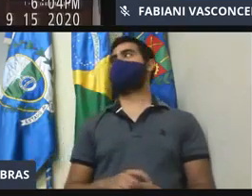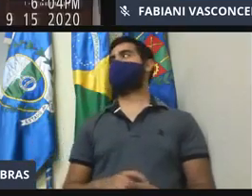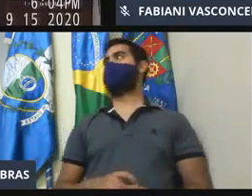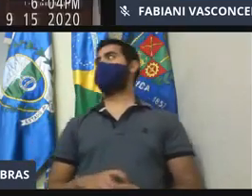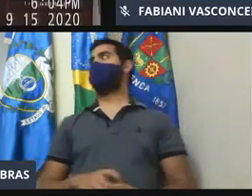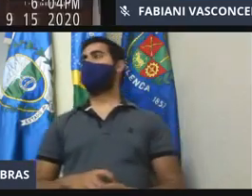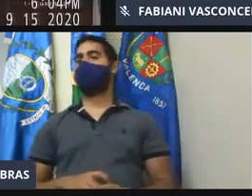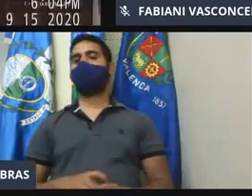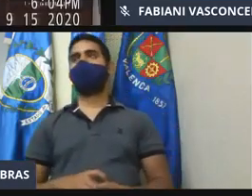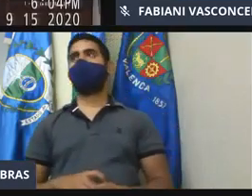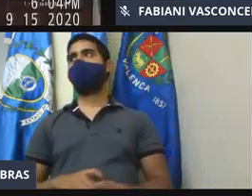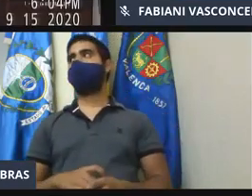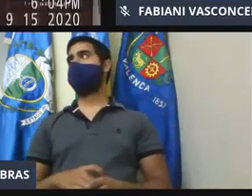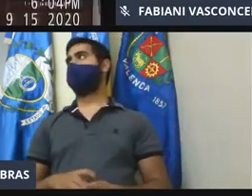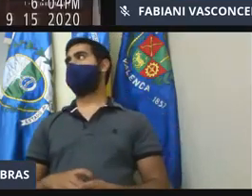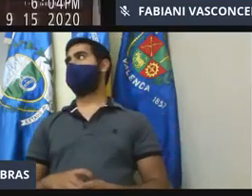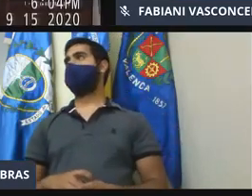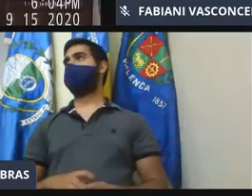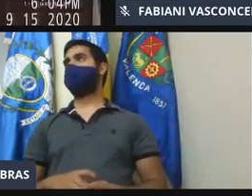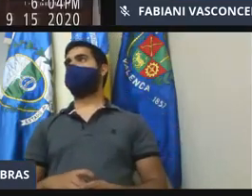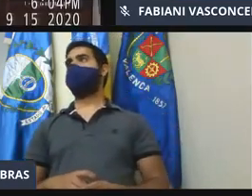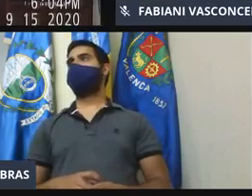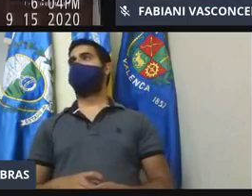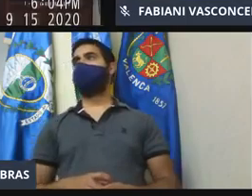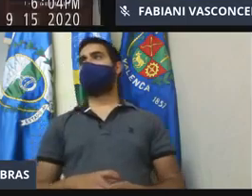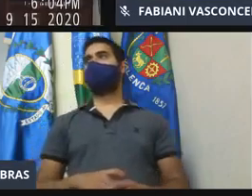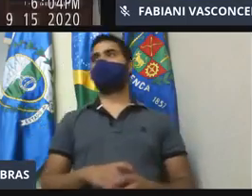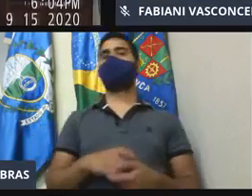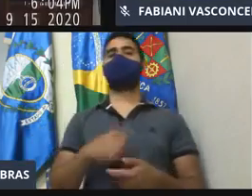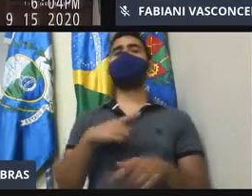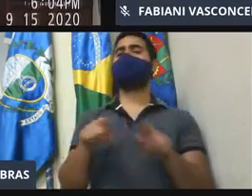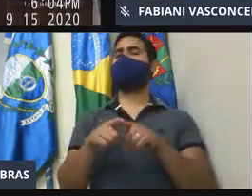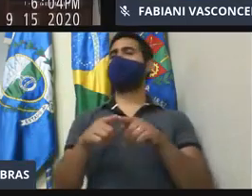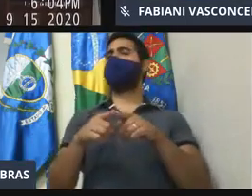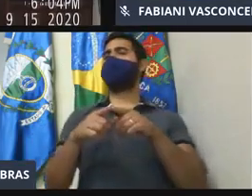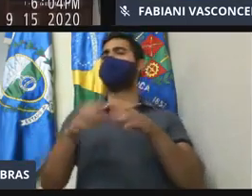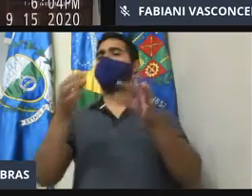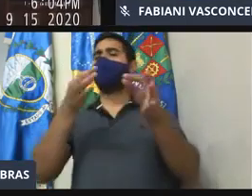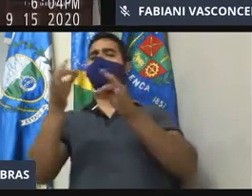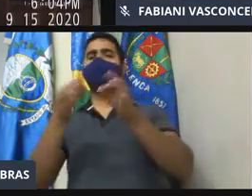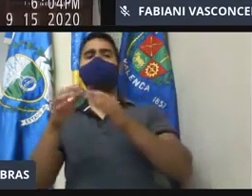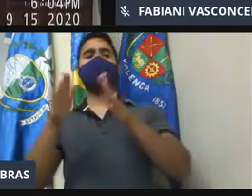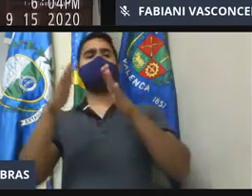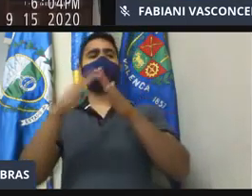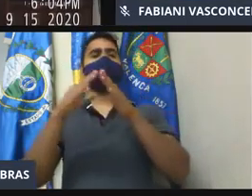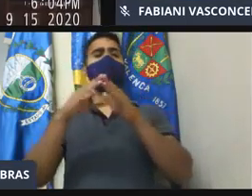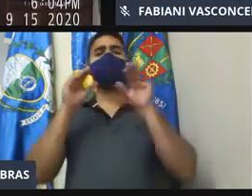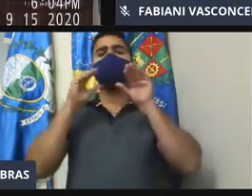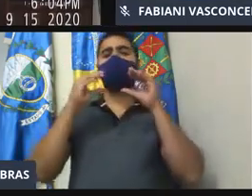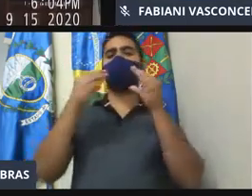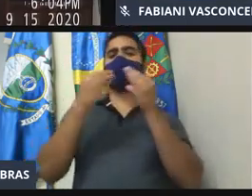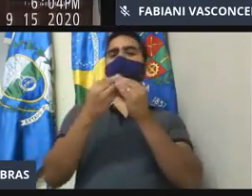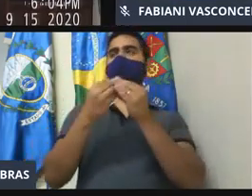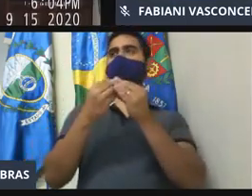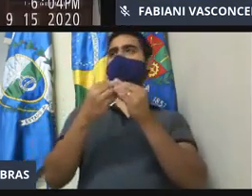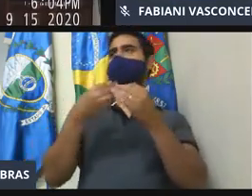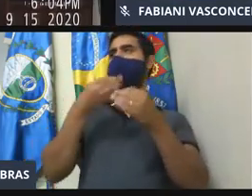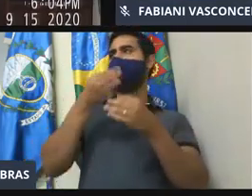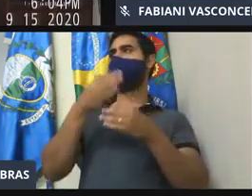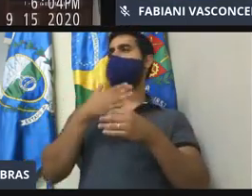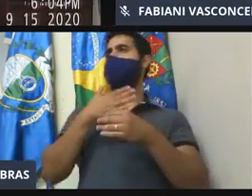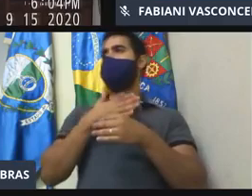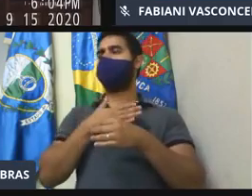as sugestões dos nomes para a Casa dos Conselhos, um requerimento que foi meu e do